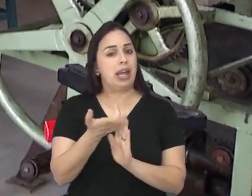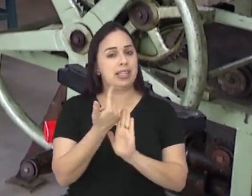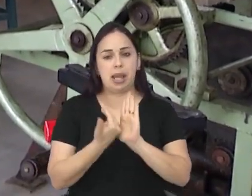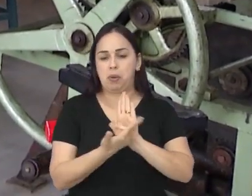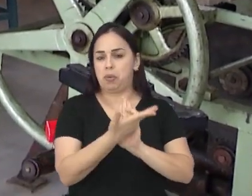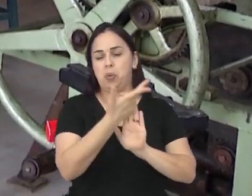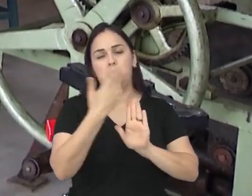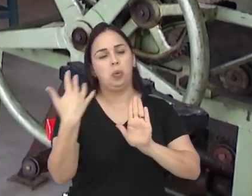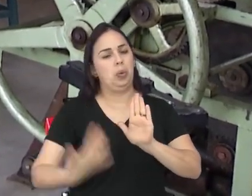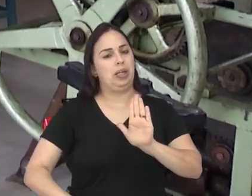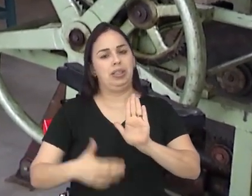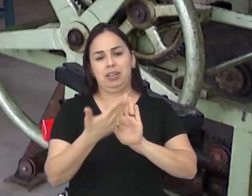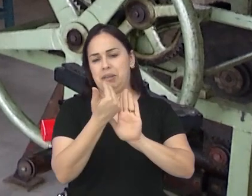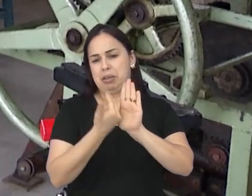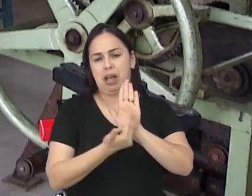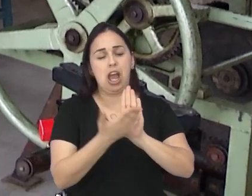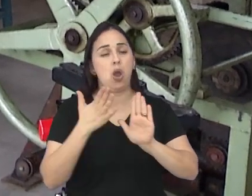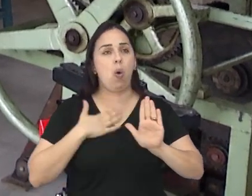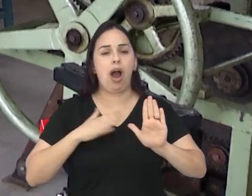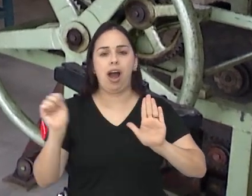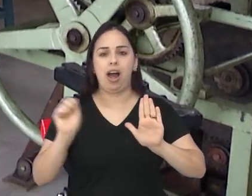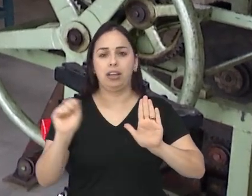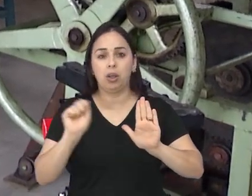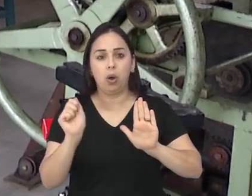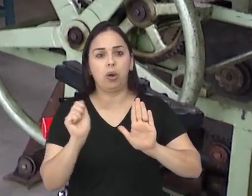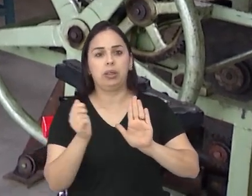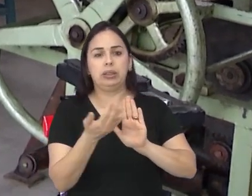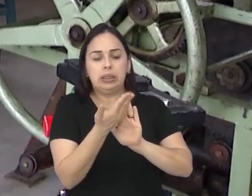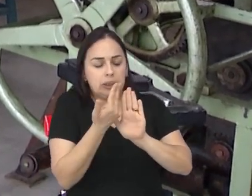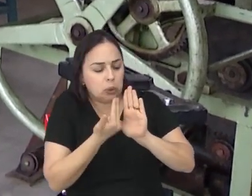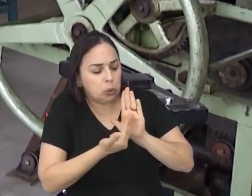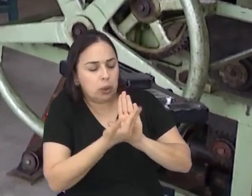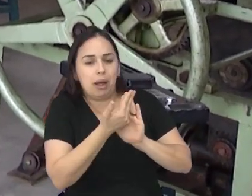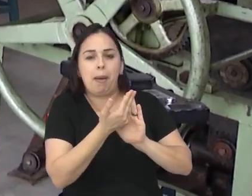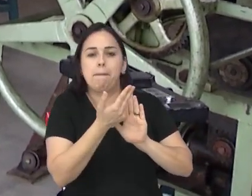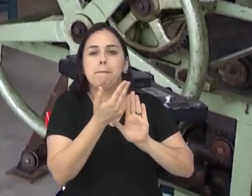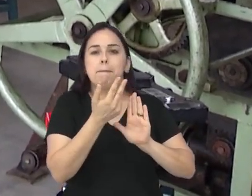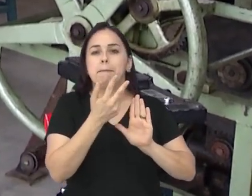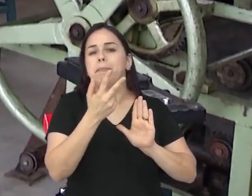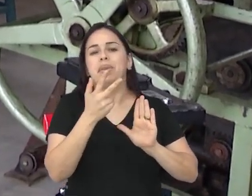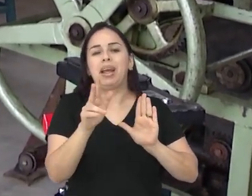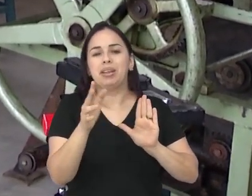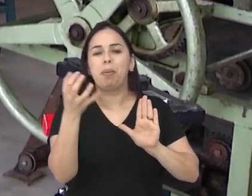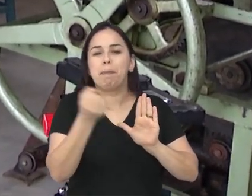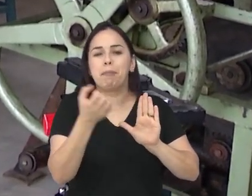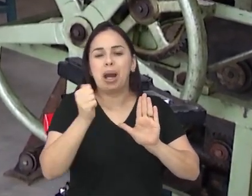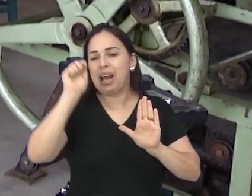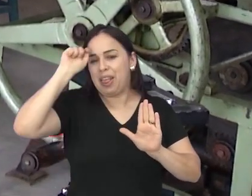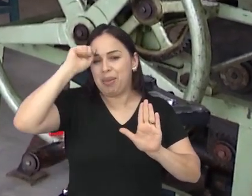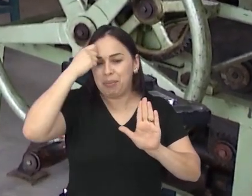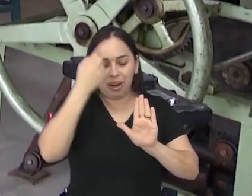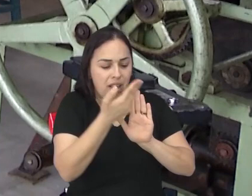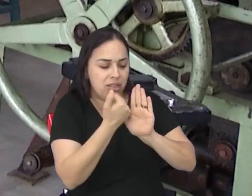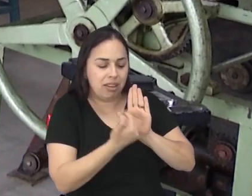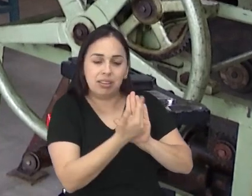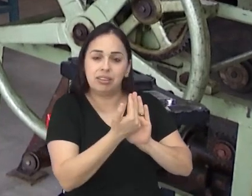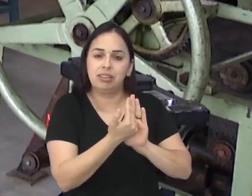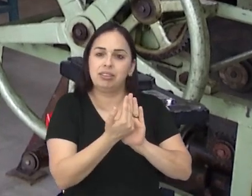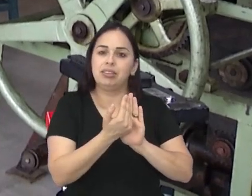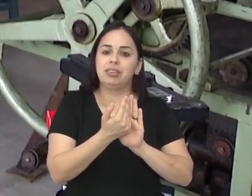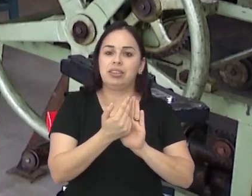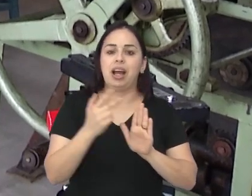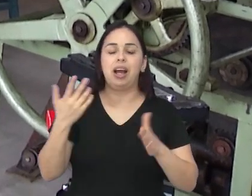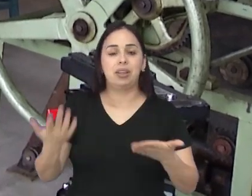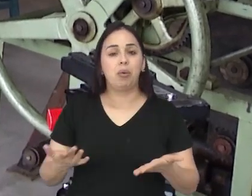desenho. Eu sempre gostei muito do desenho, eu sempre gostei muito do preto e branco, né? E aí nasceu, quando